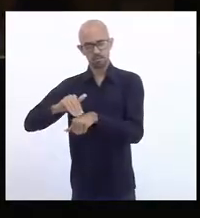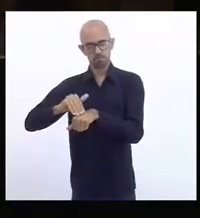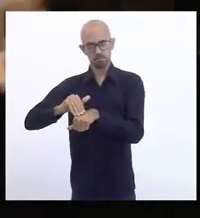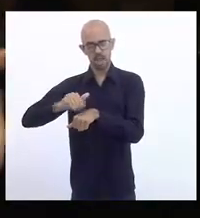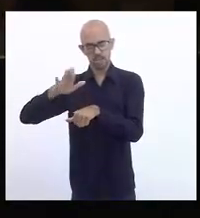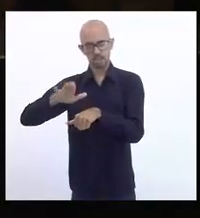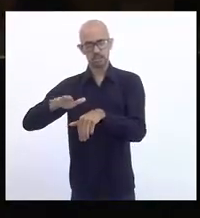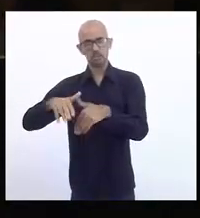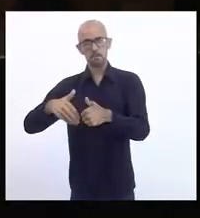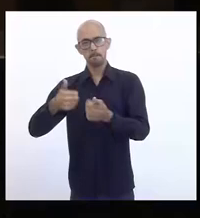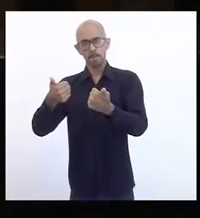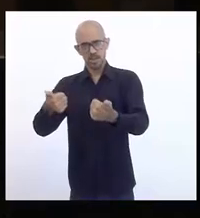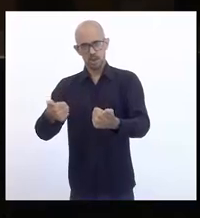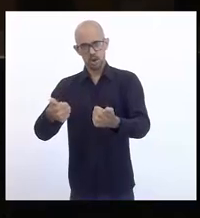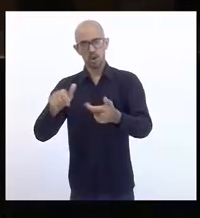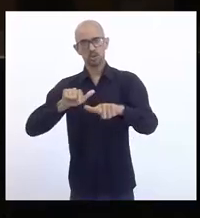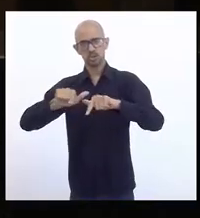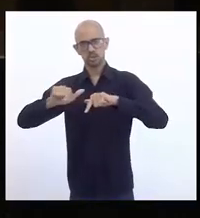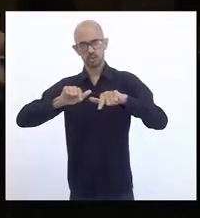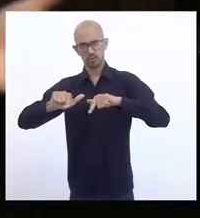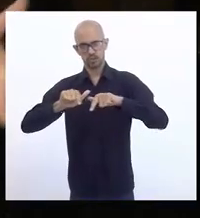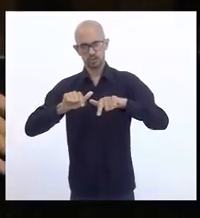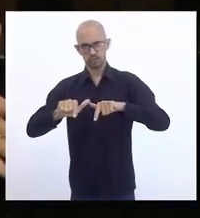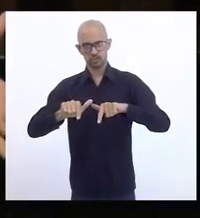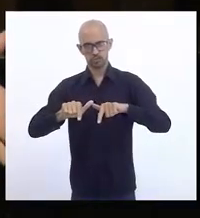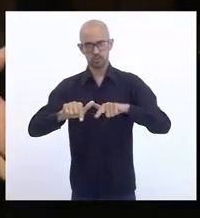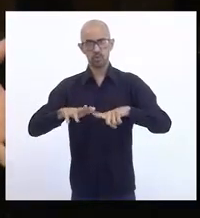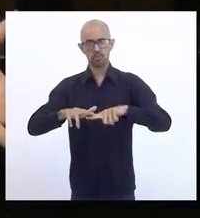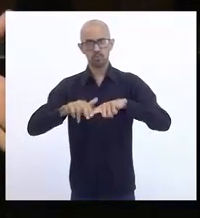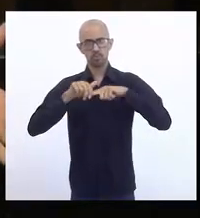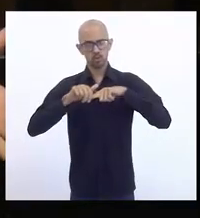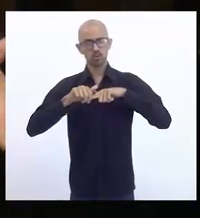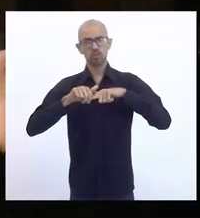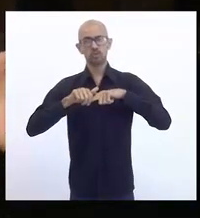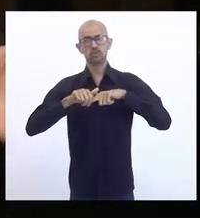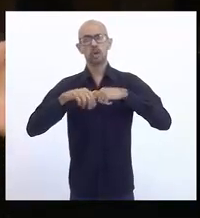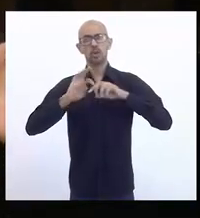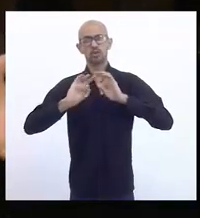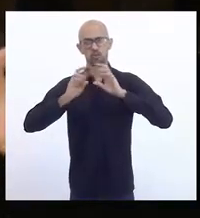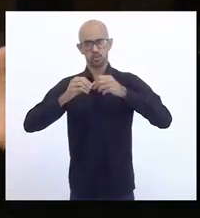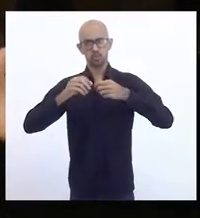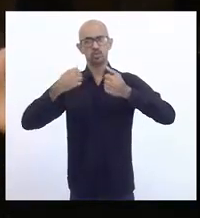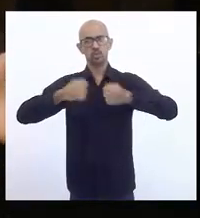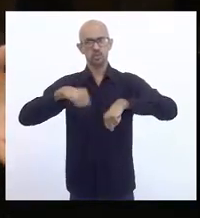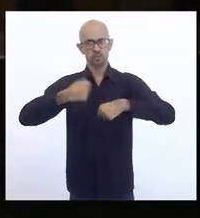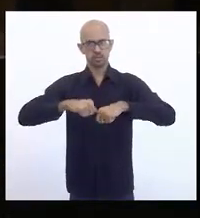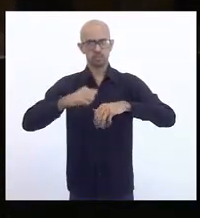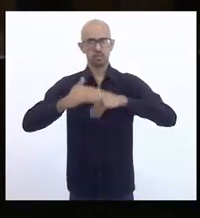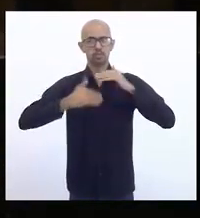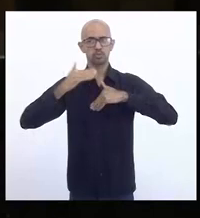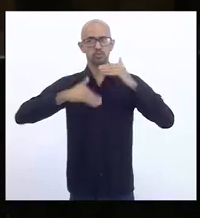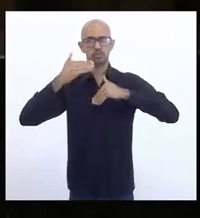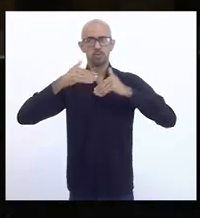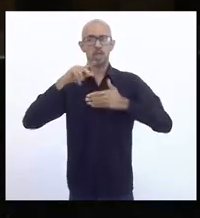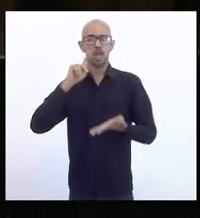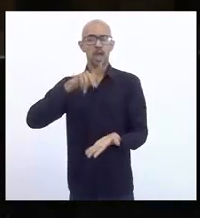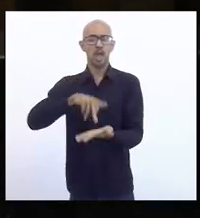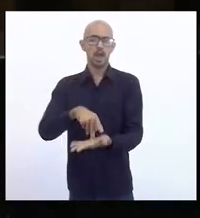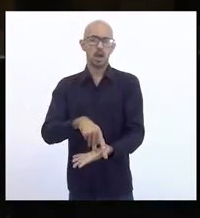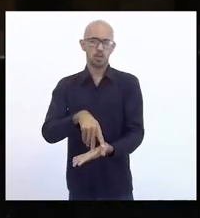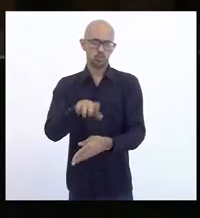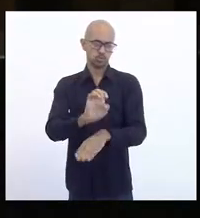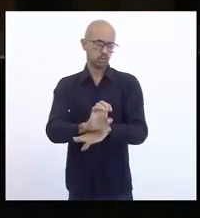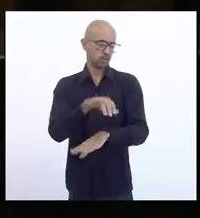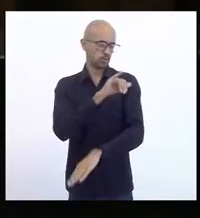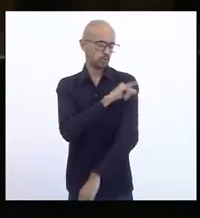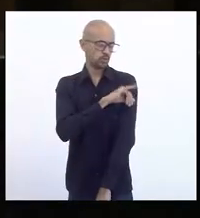melhor, em melhores condições, exatamente aquilo que necessita para o desenvolvimento real do estado do Rio de